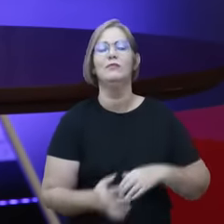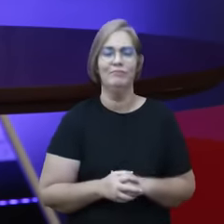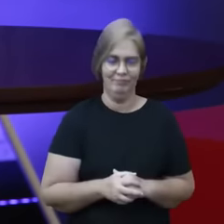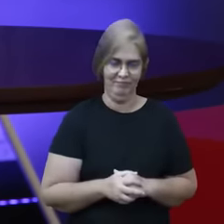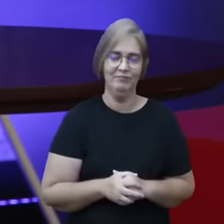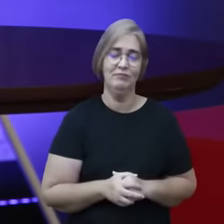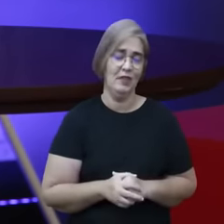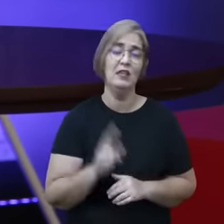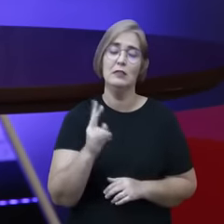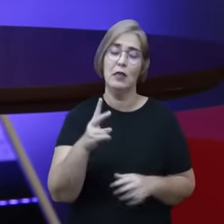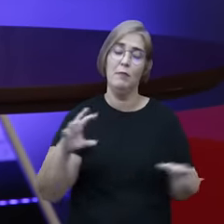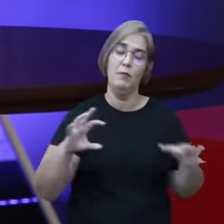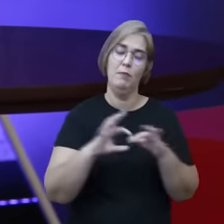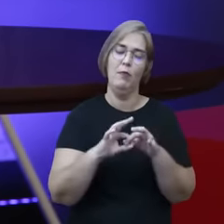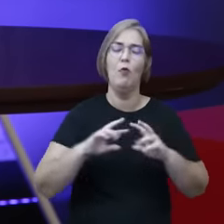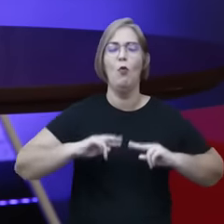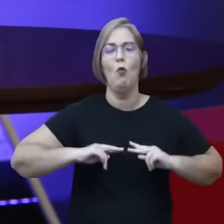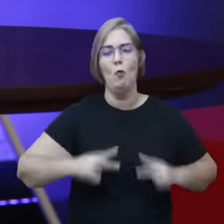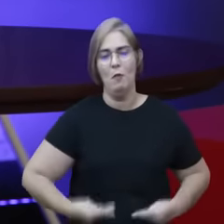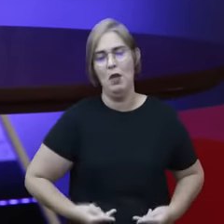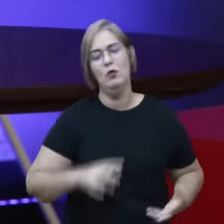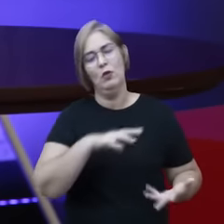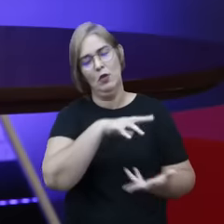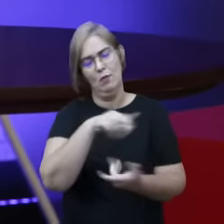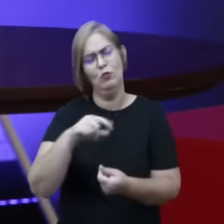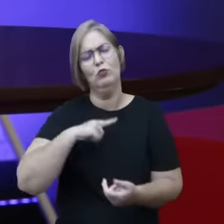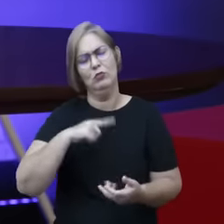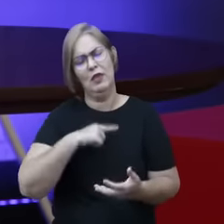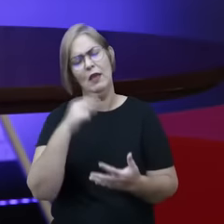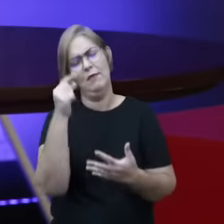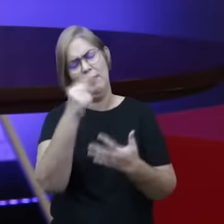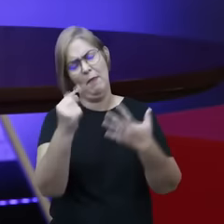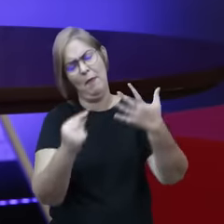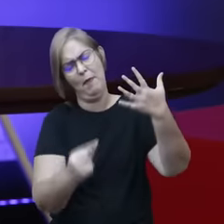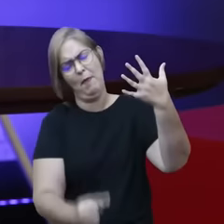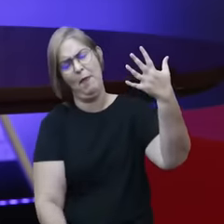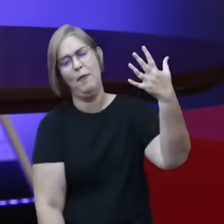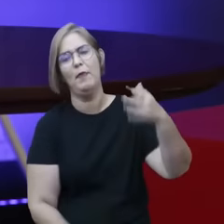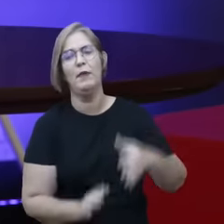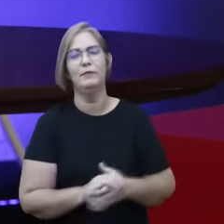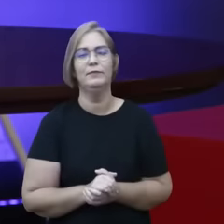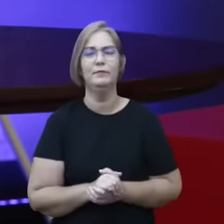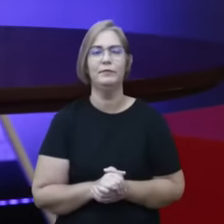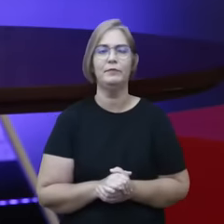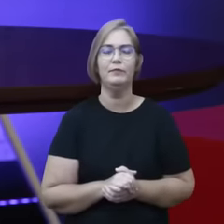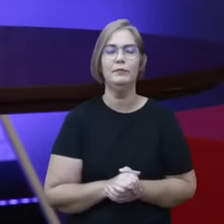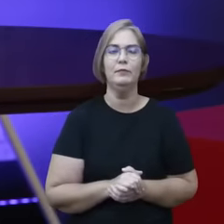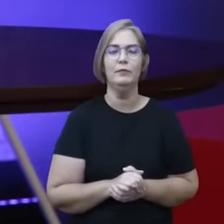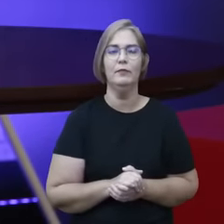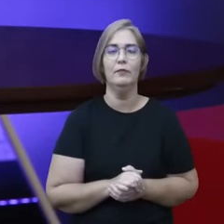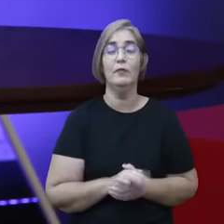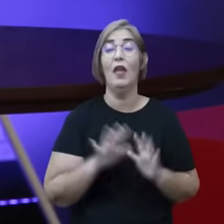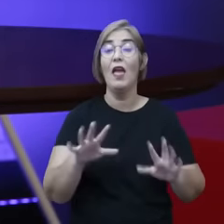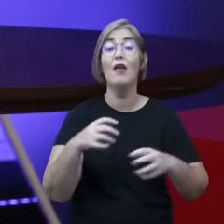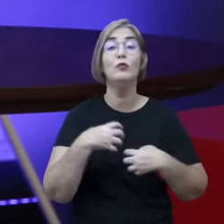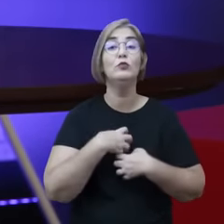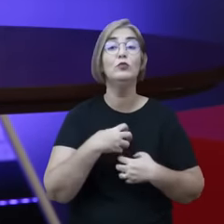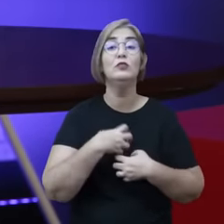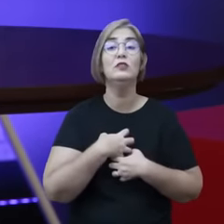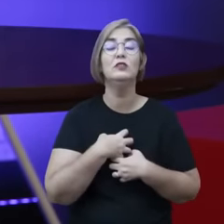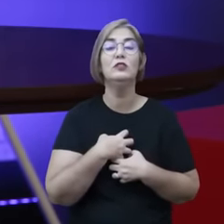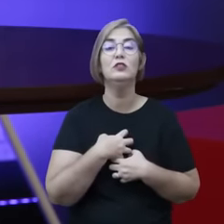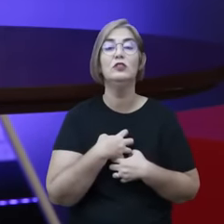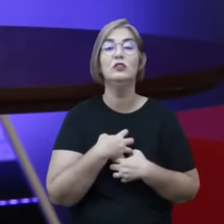no mundo. Então, eh, mas este outro sentido é o sentido, ah, é um sentido do,